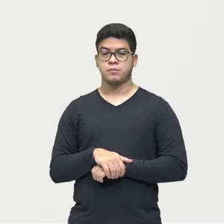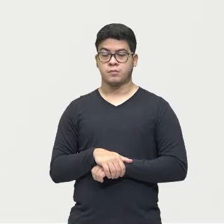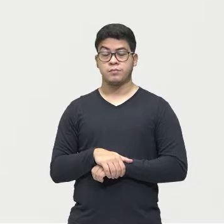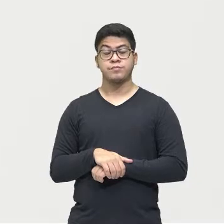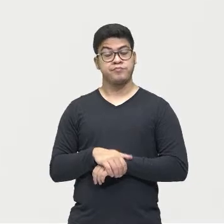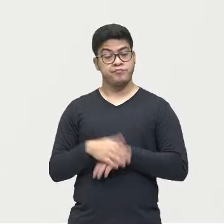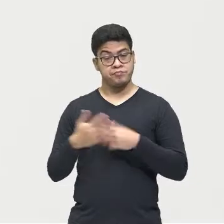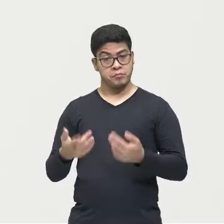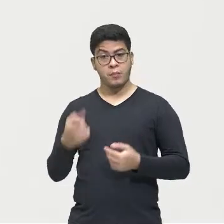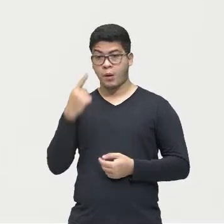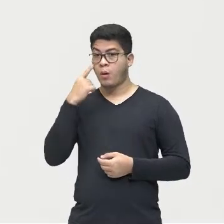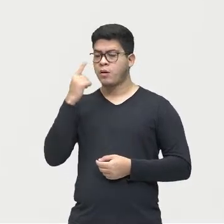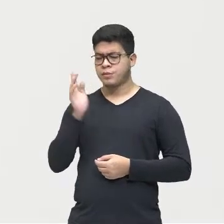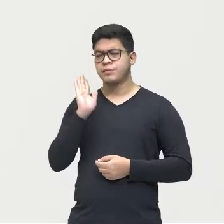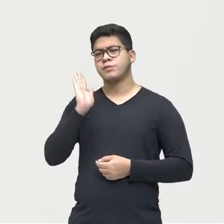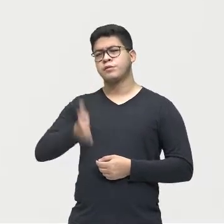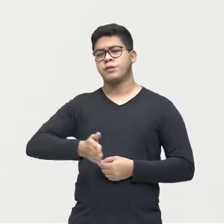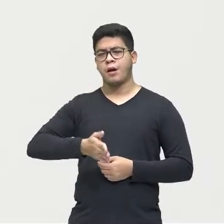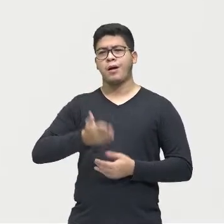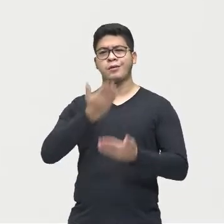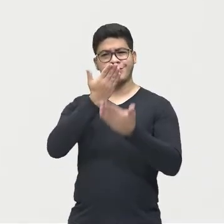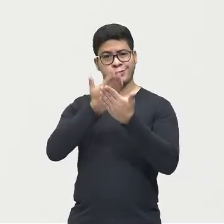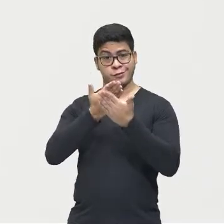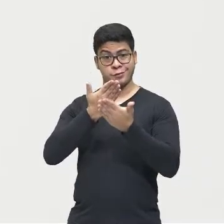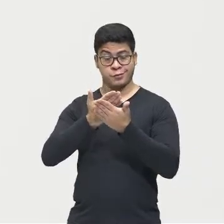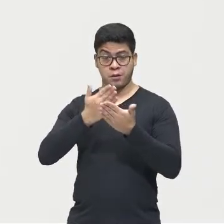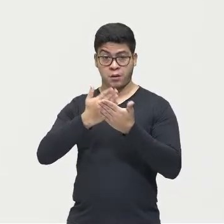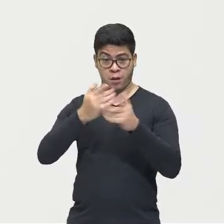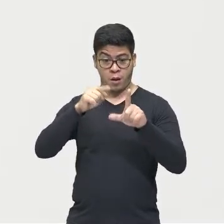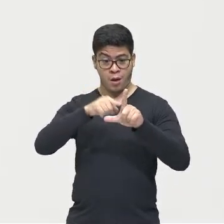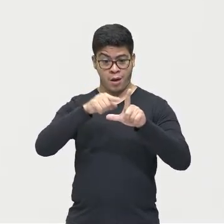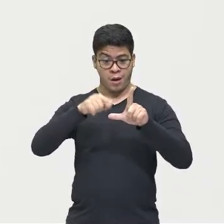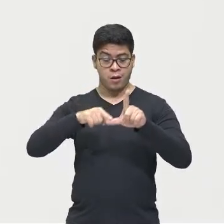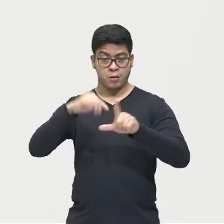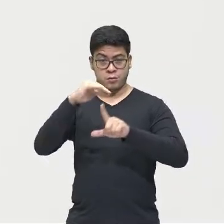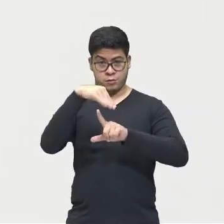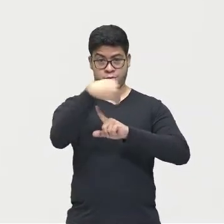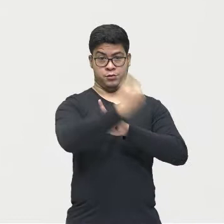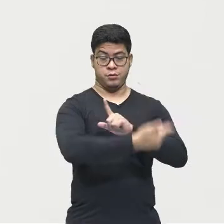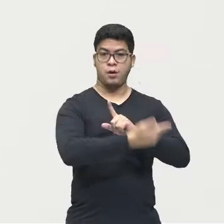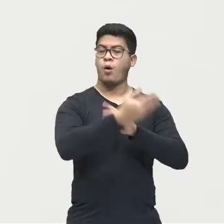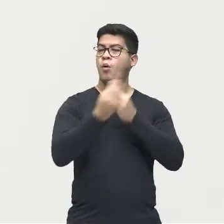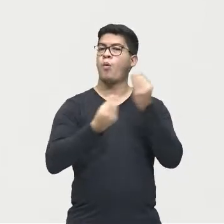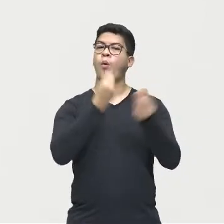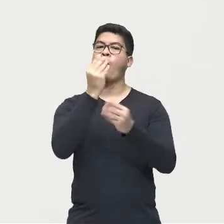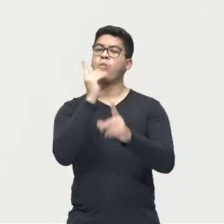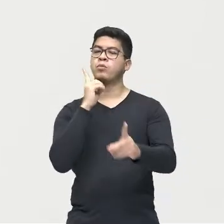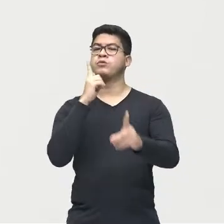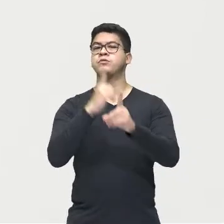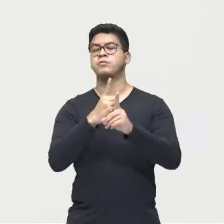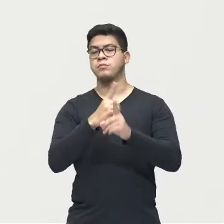Então, já vimos aí como se identificar o ângulo externo de um